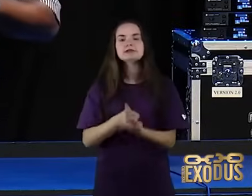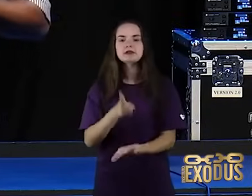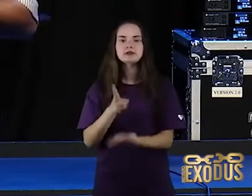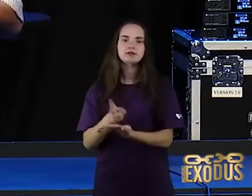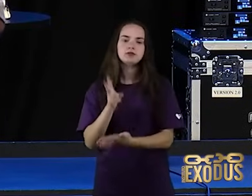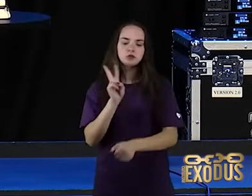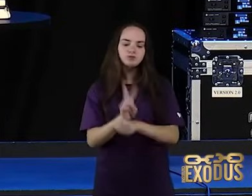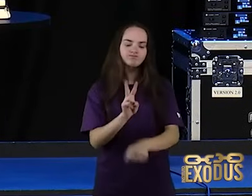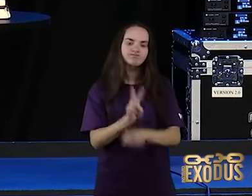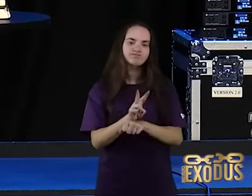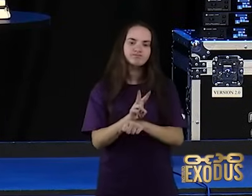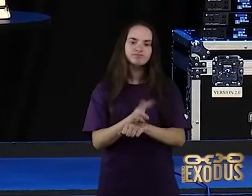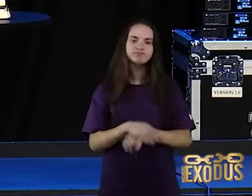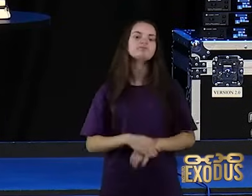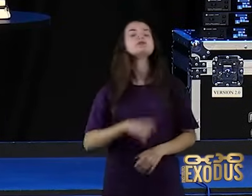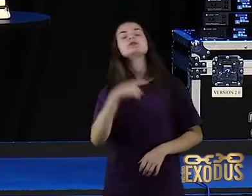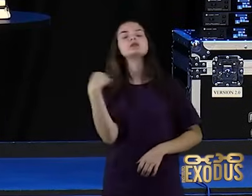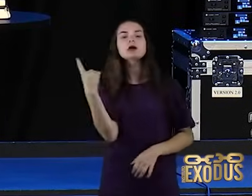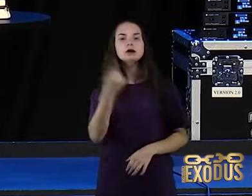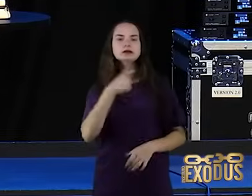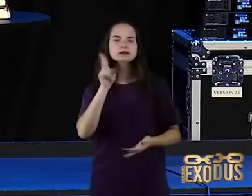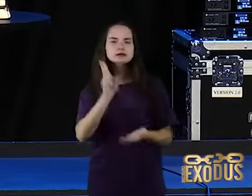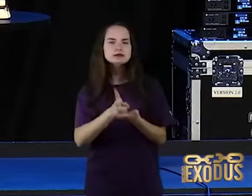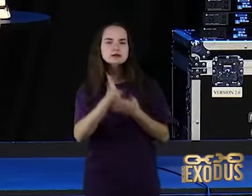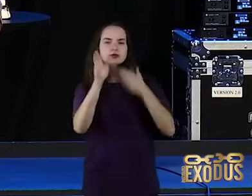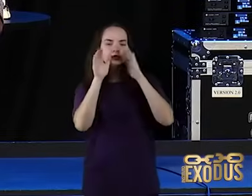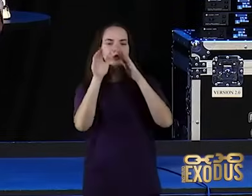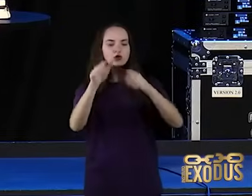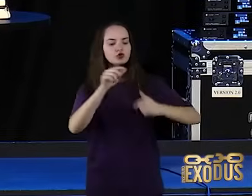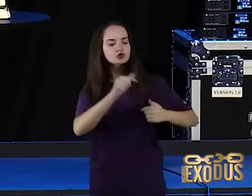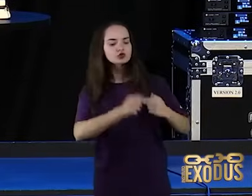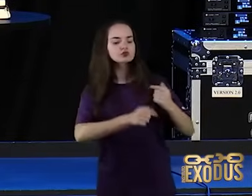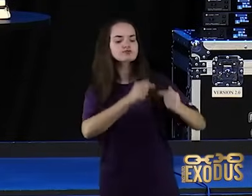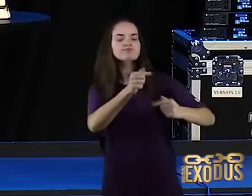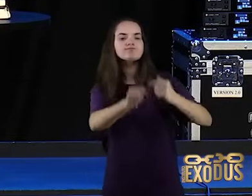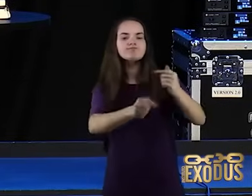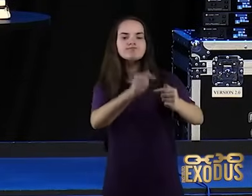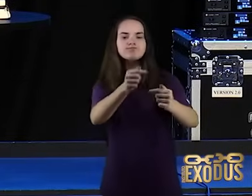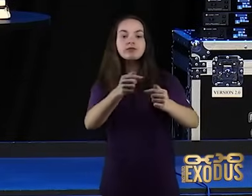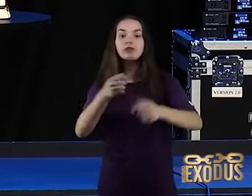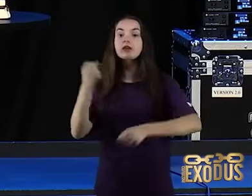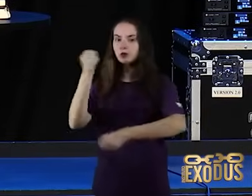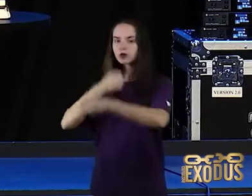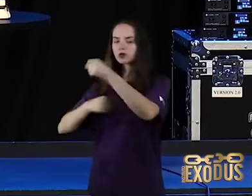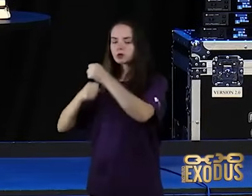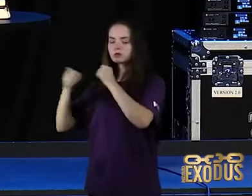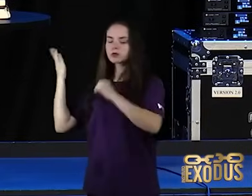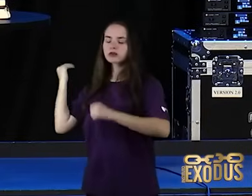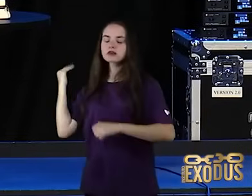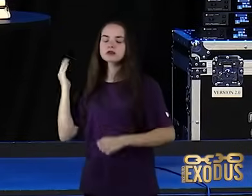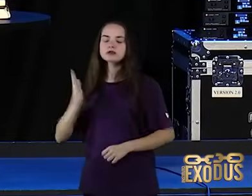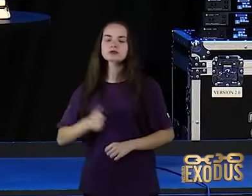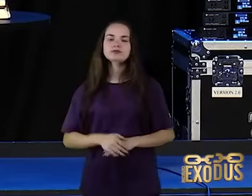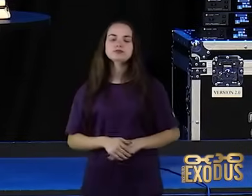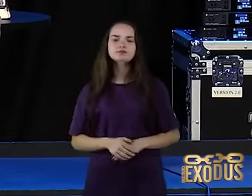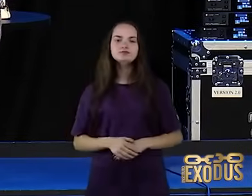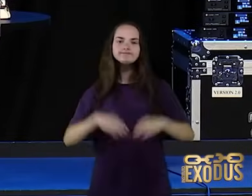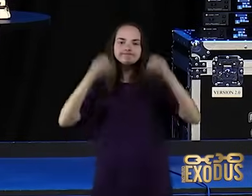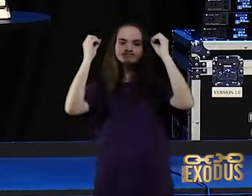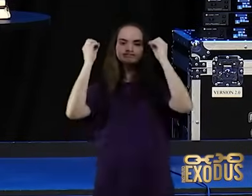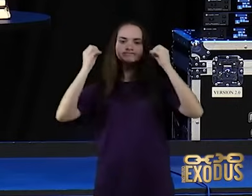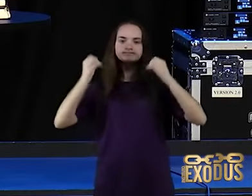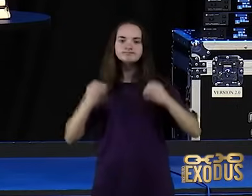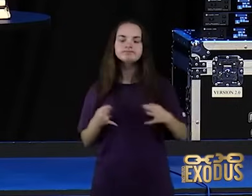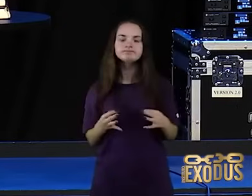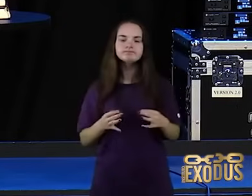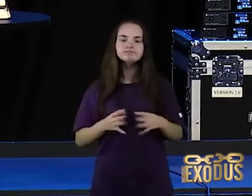sobre gerações Desde o ano passado e eu tô assim com uma série de mensagens para ministrar sobre isso Por